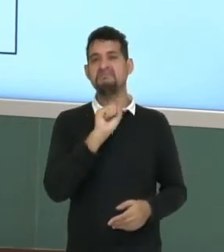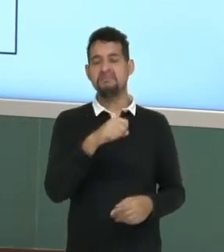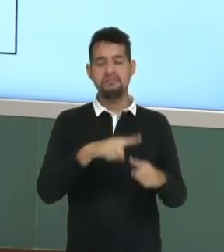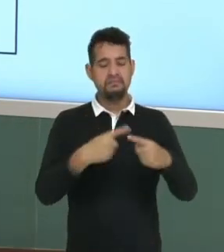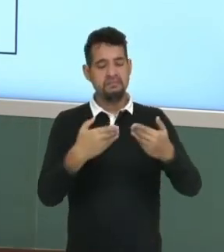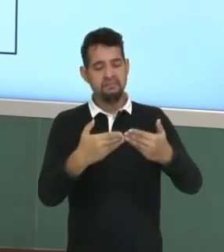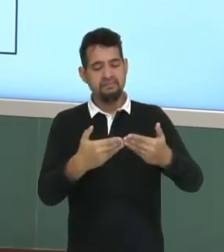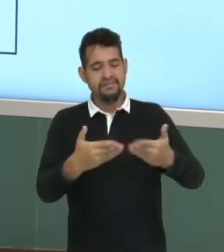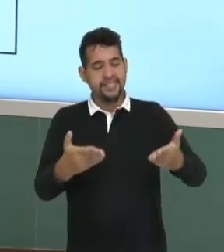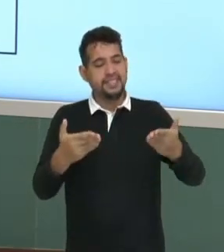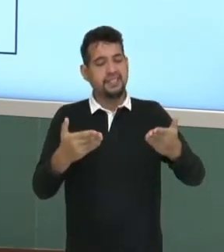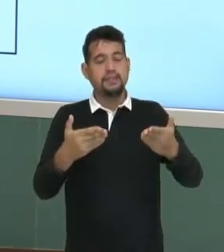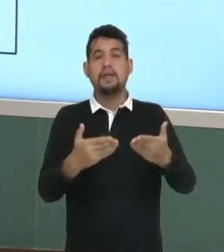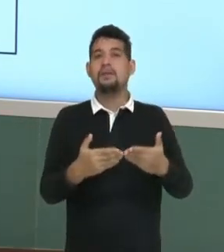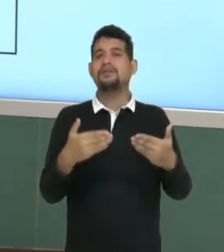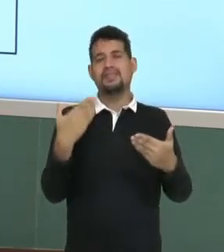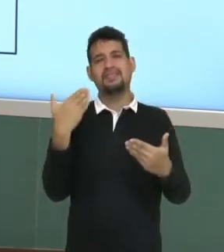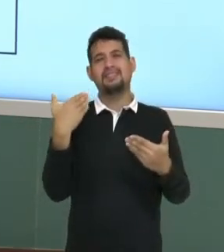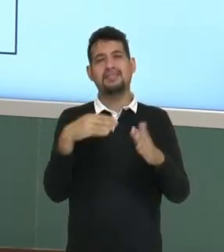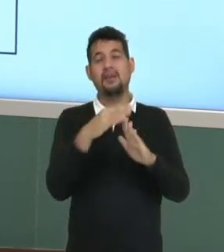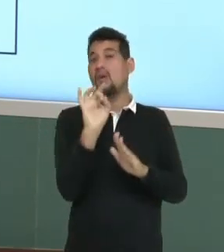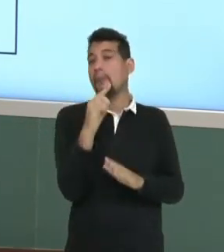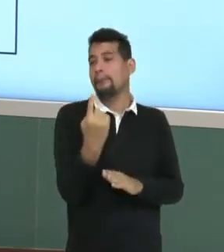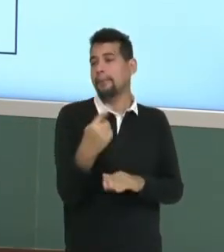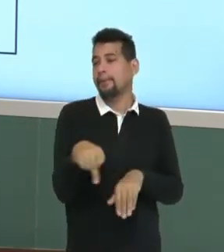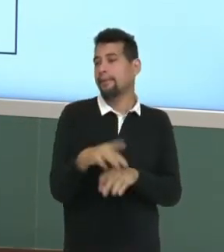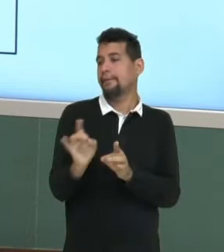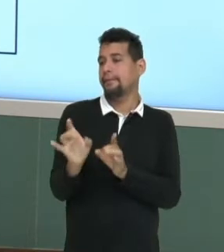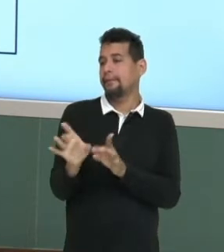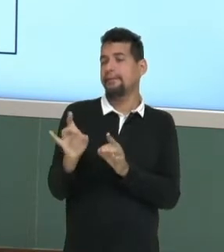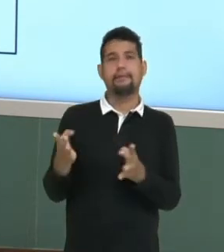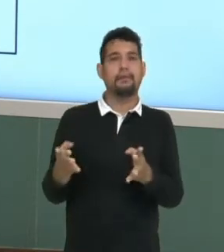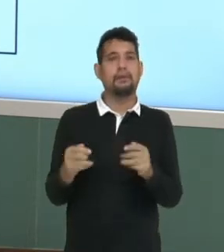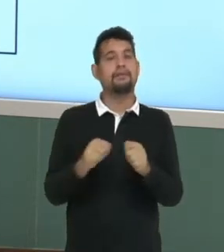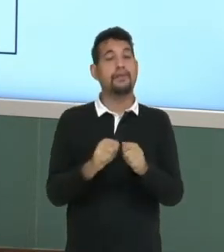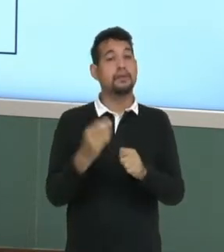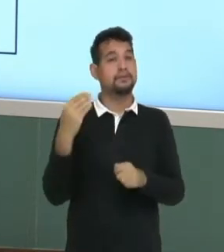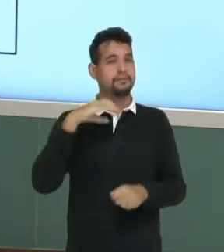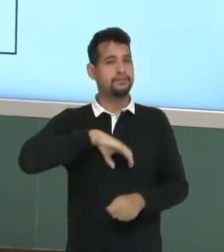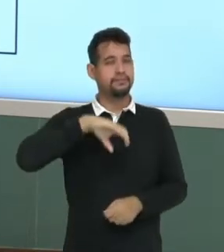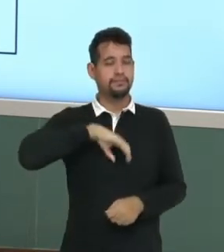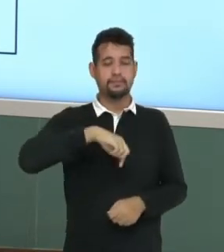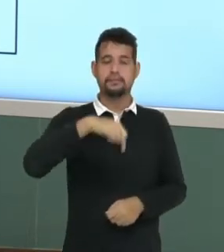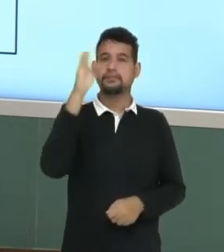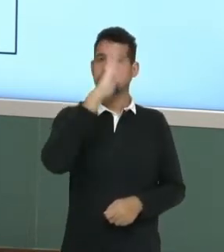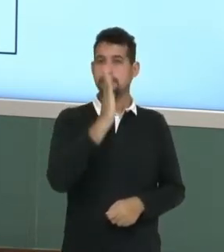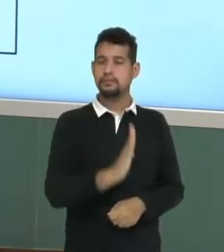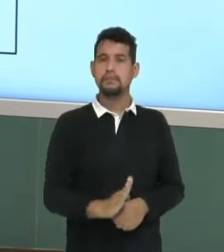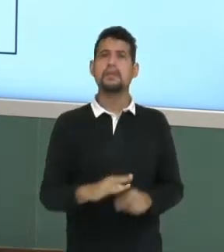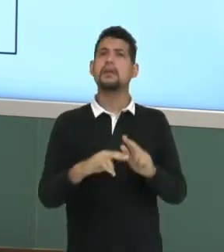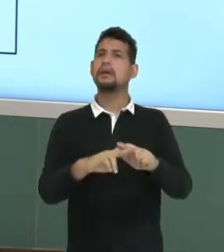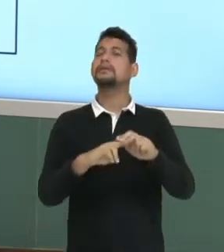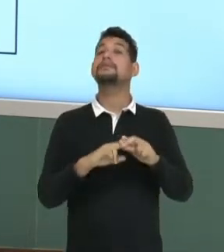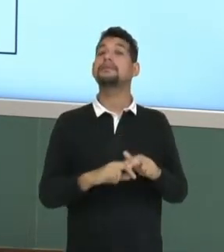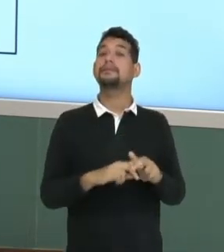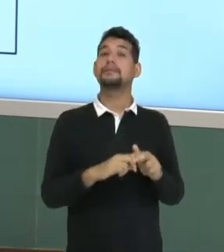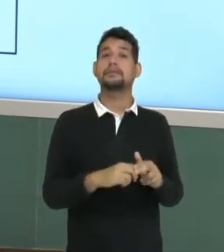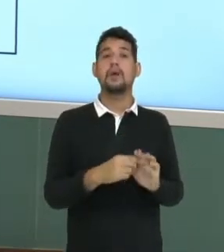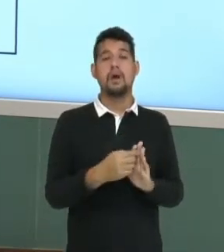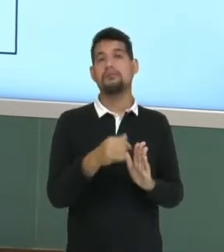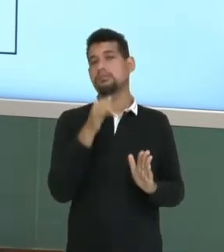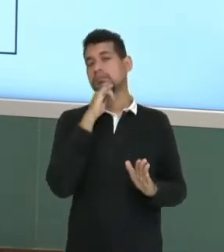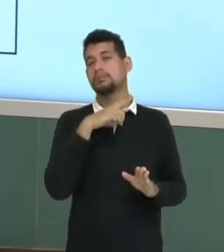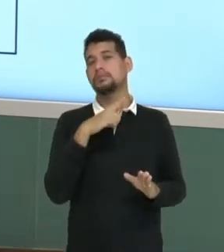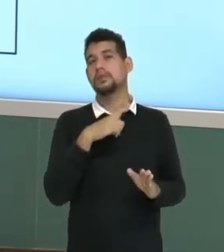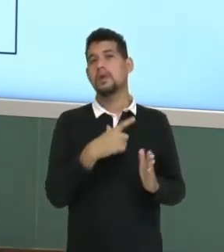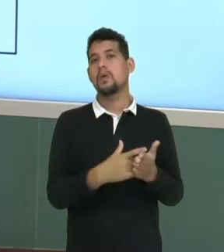conseguiu quebrar esse monopólio comercial imposto por Portugal aqui no Brasil devido ao pacto colonial, né?